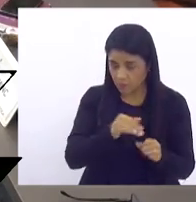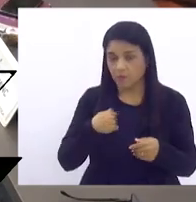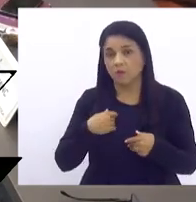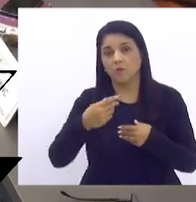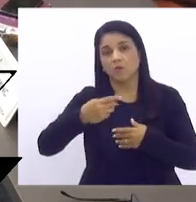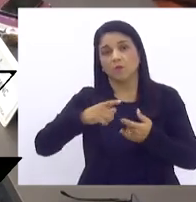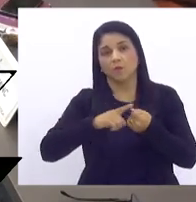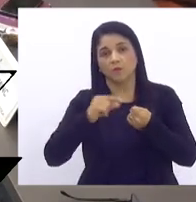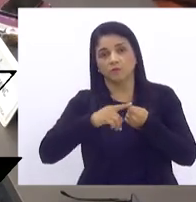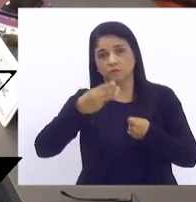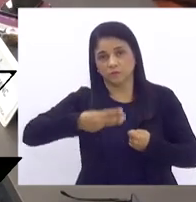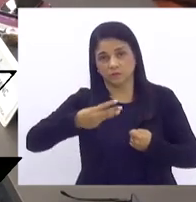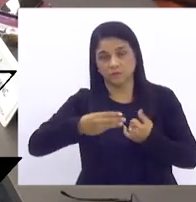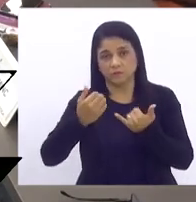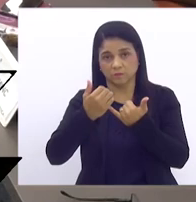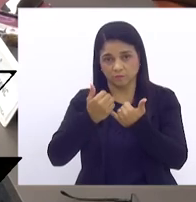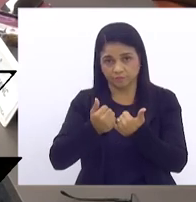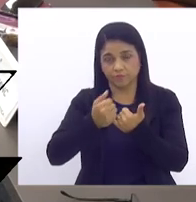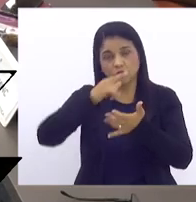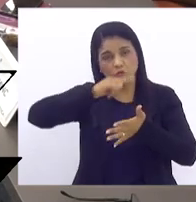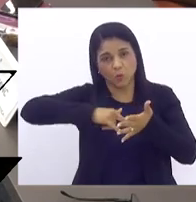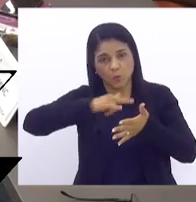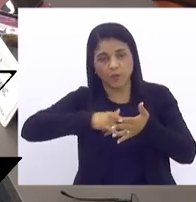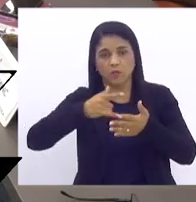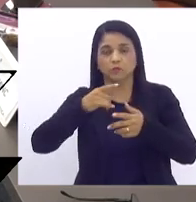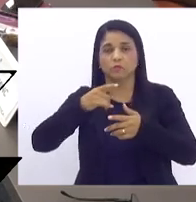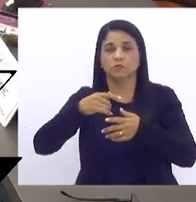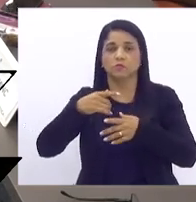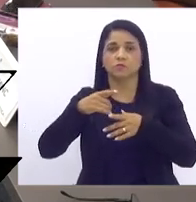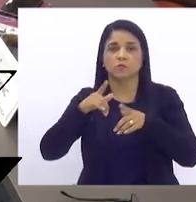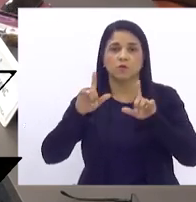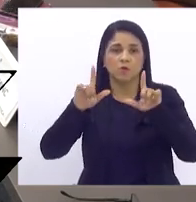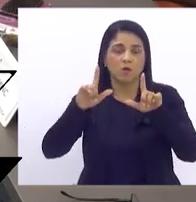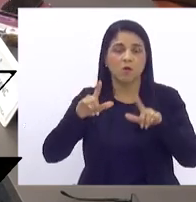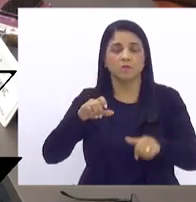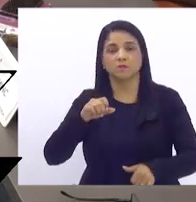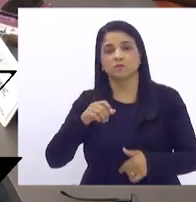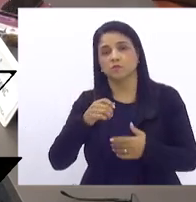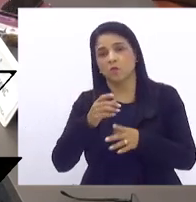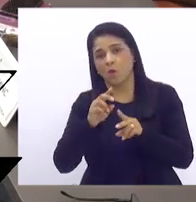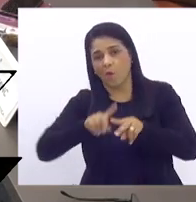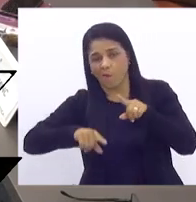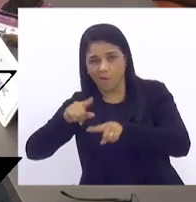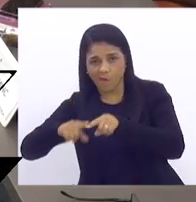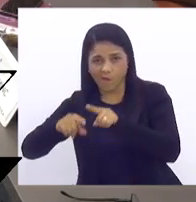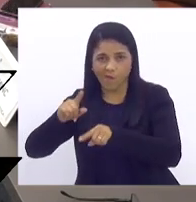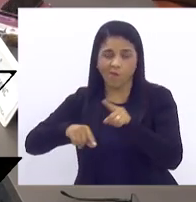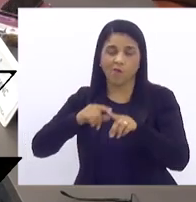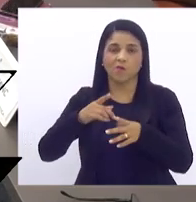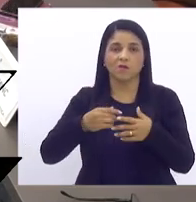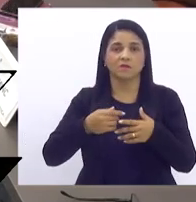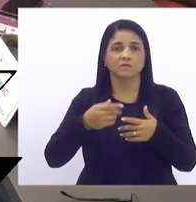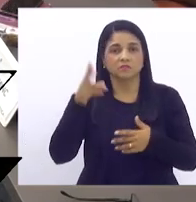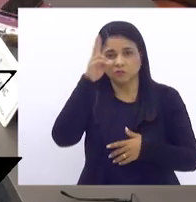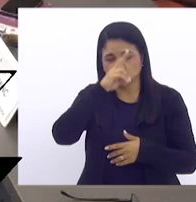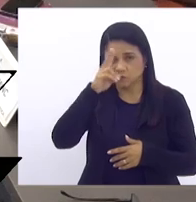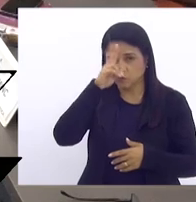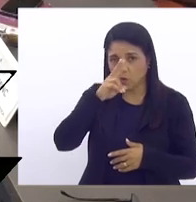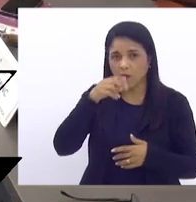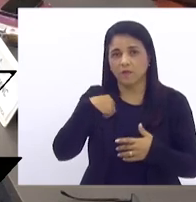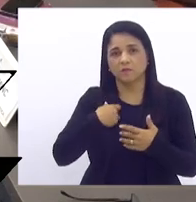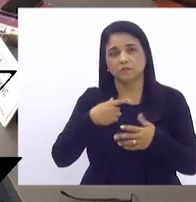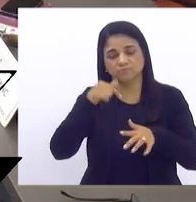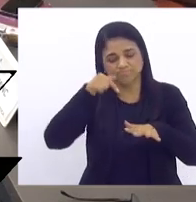fala: ficam tombados os documentos, as obras, os objetos, os sítios detentores de reminiscências históricas dos